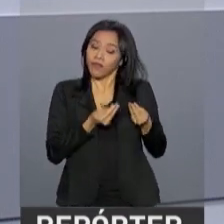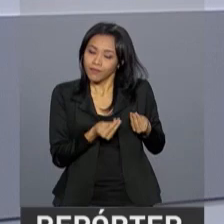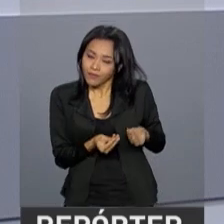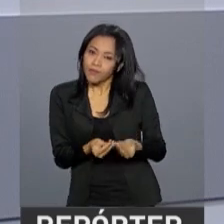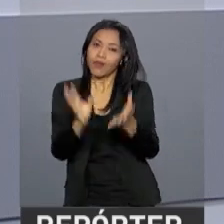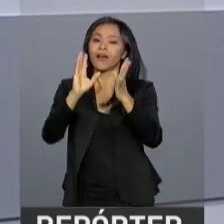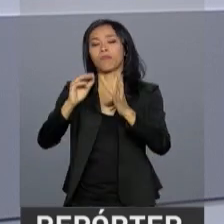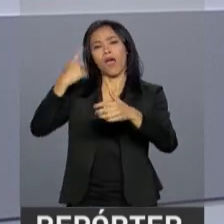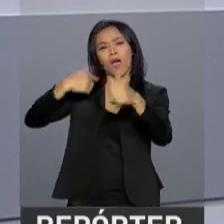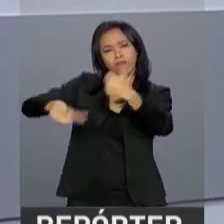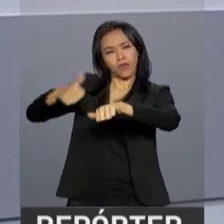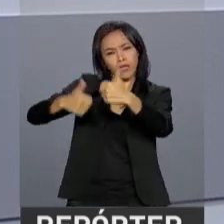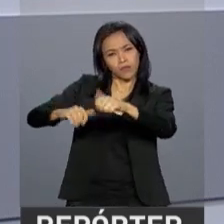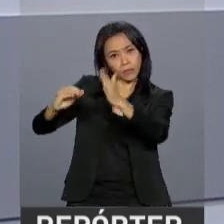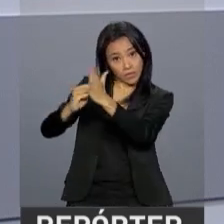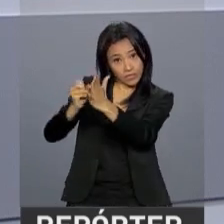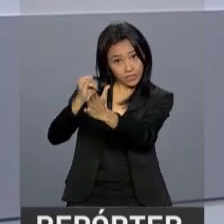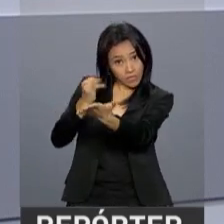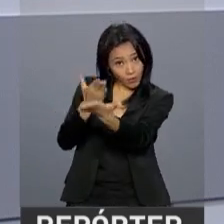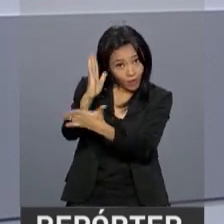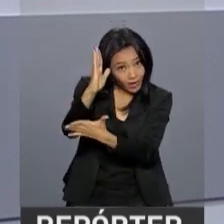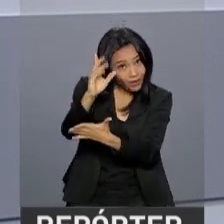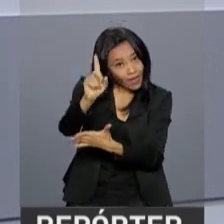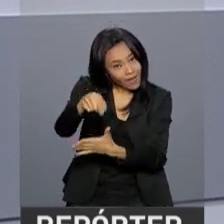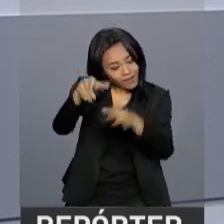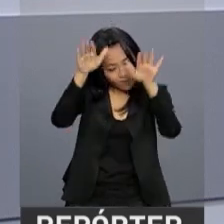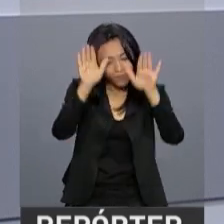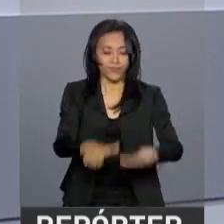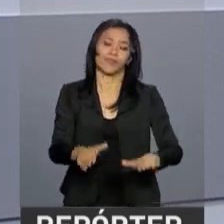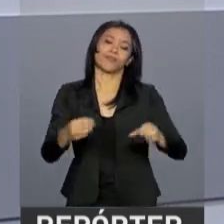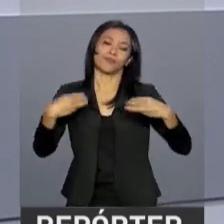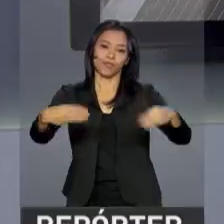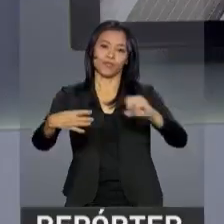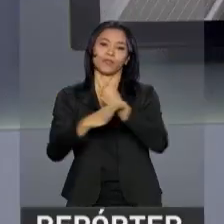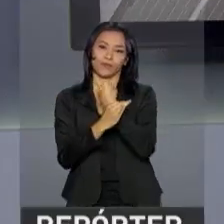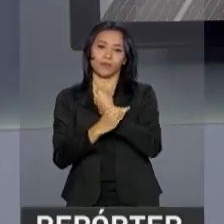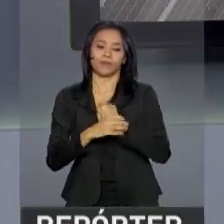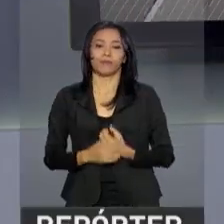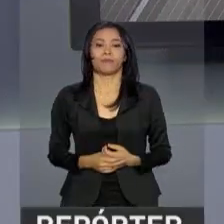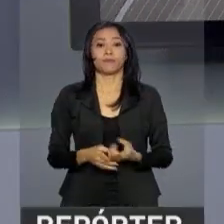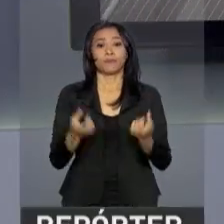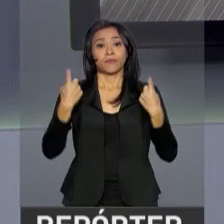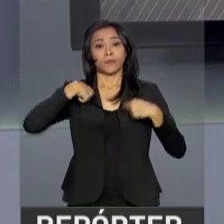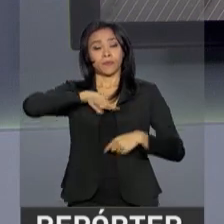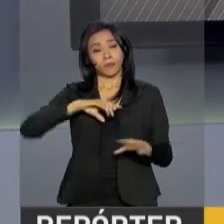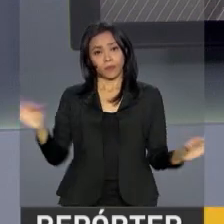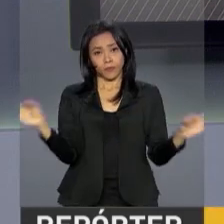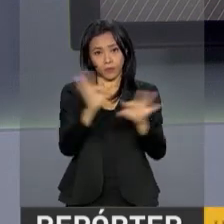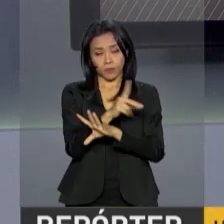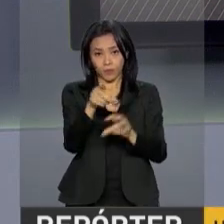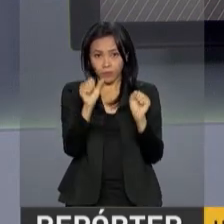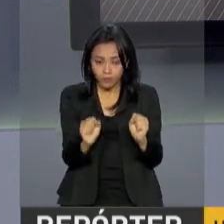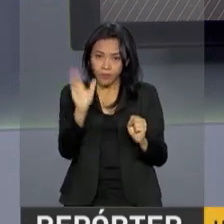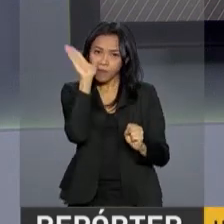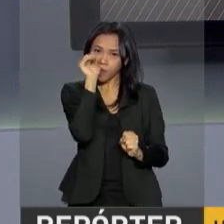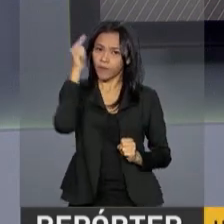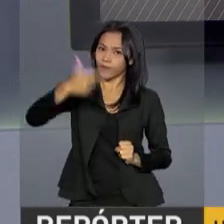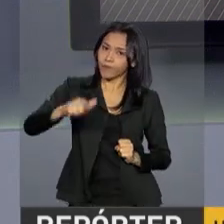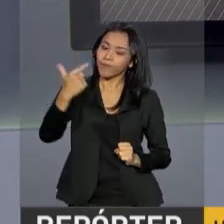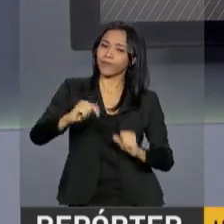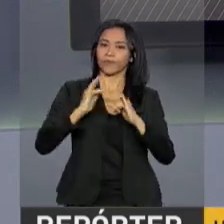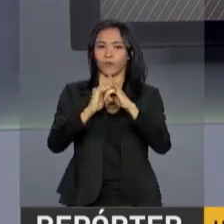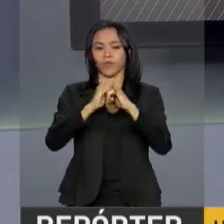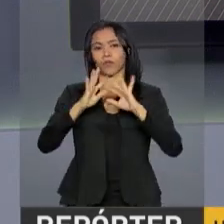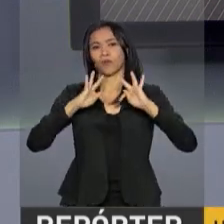no senado que se aprovada vai tornar a pasta permanente nós ficamos por aqui você pode rever as reportagens no